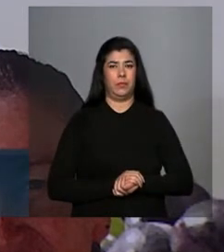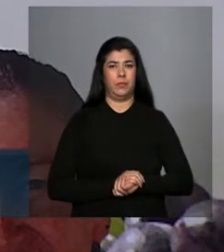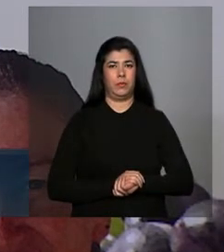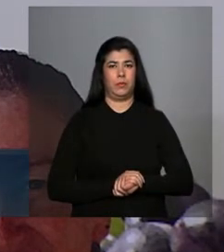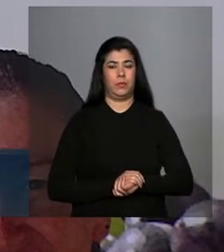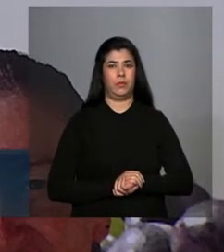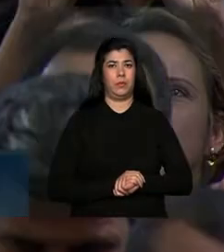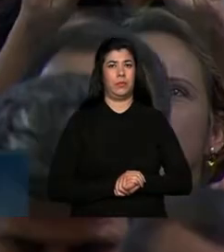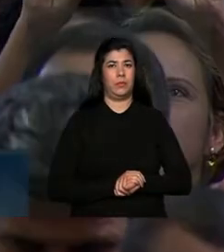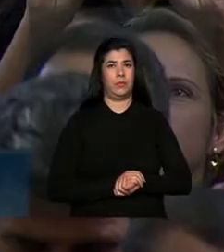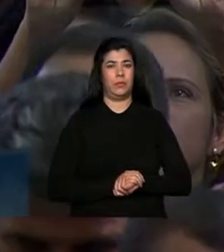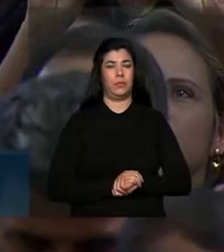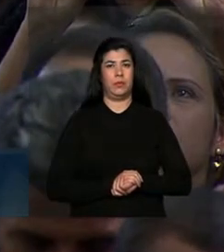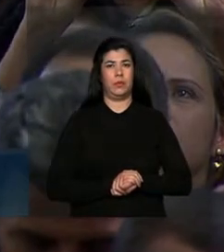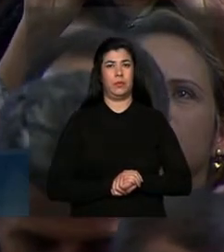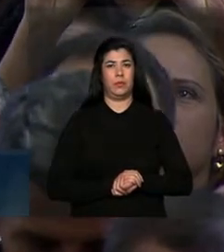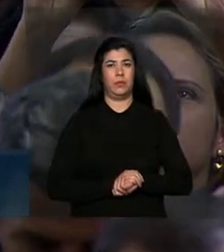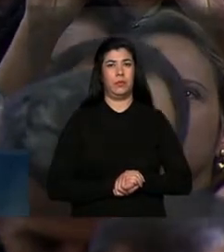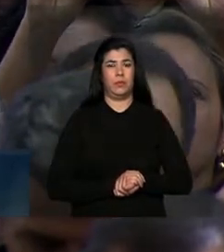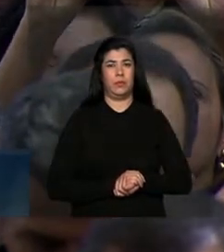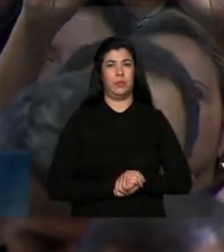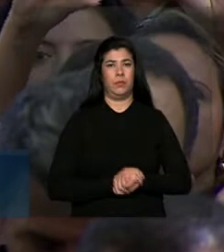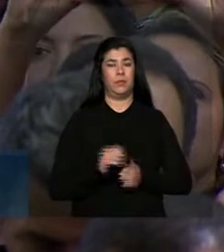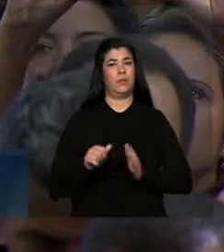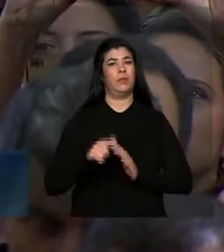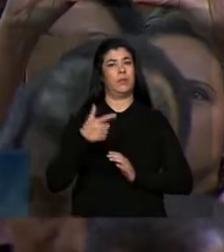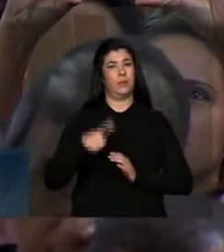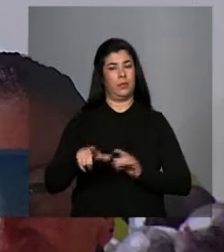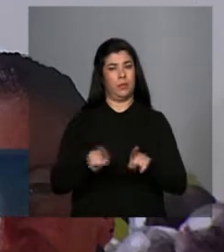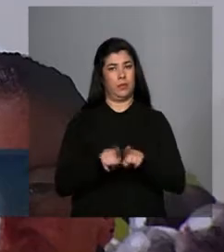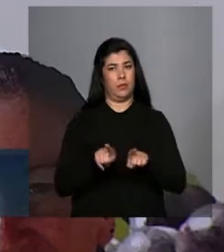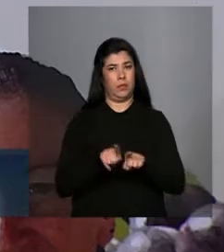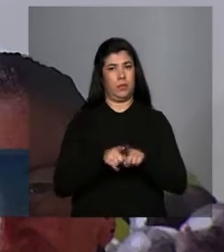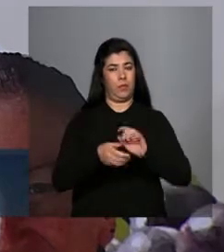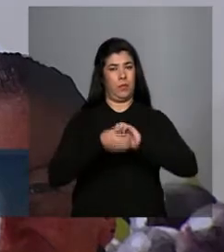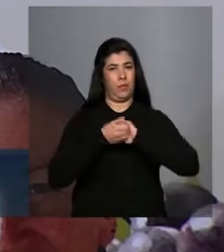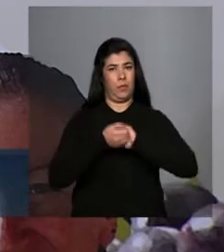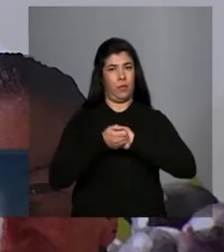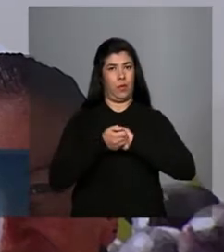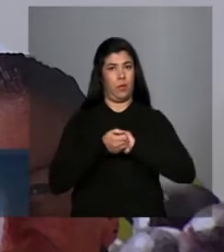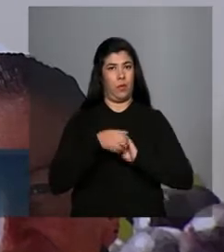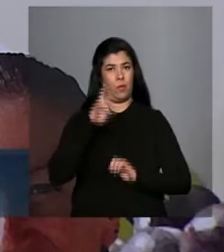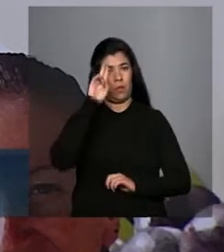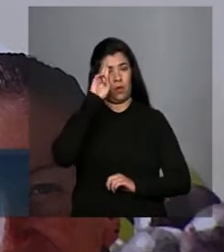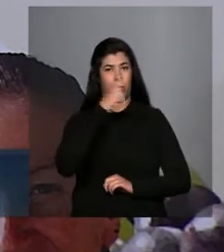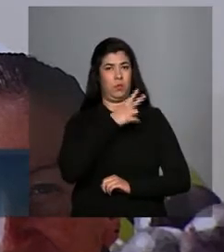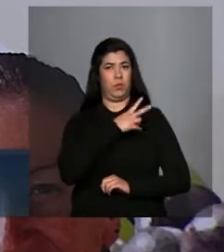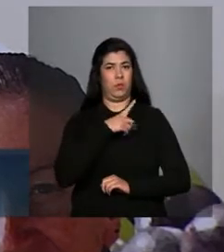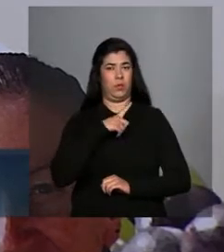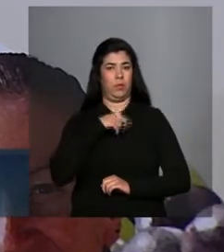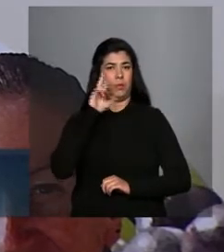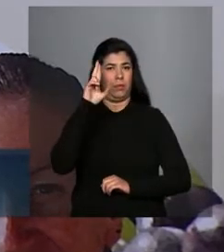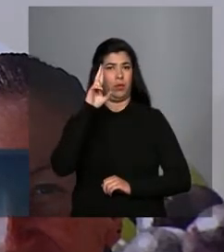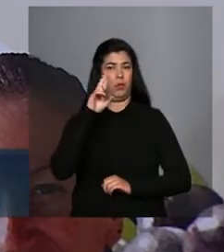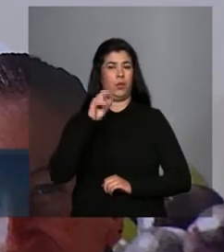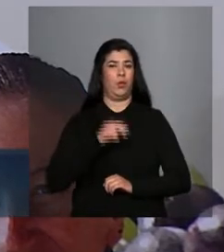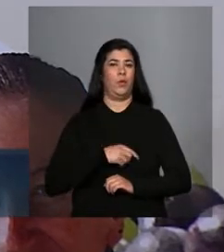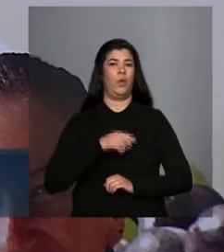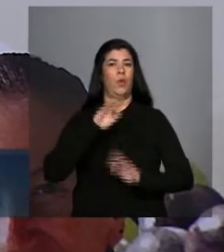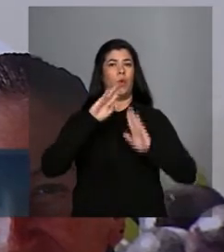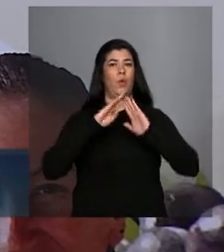Cumprimentar os chefes de missão diplomática acreditados junto ao meu governo